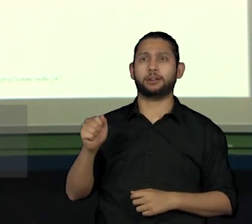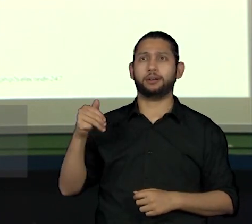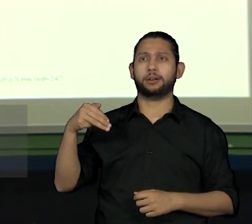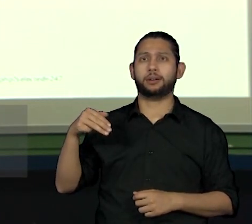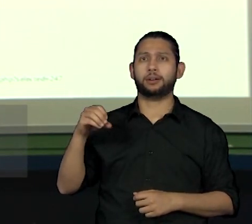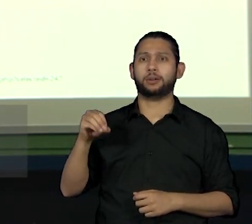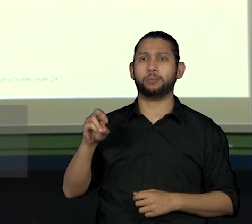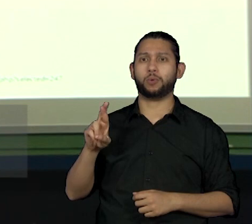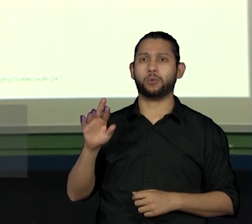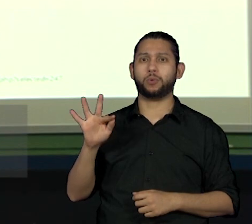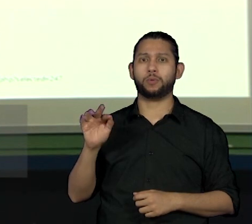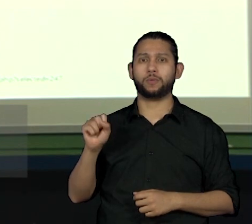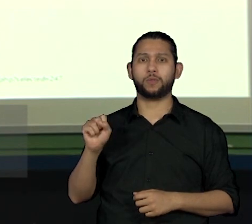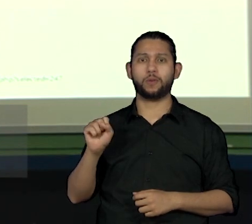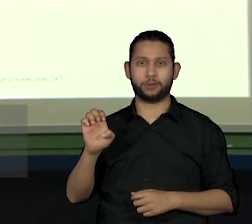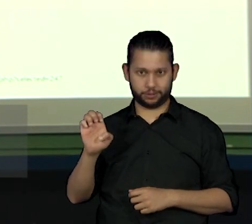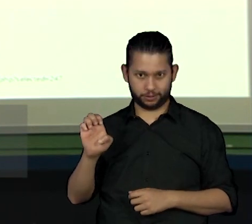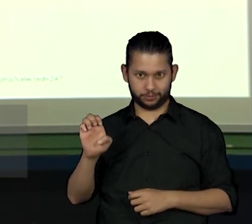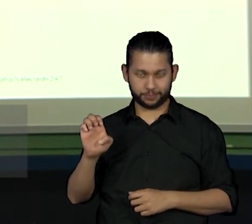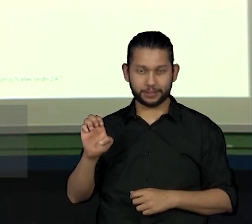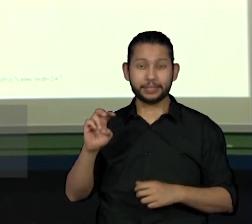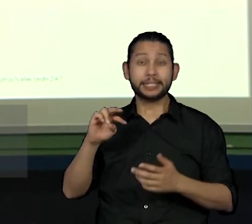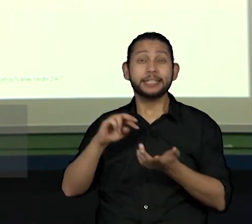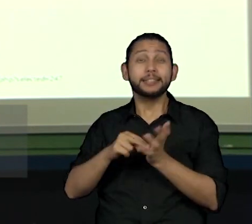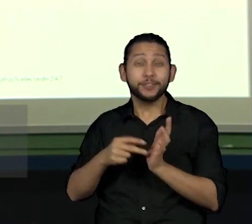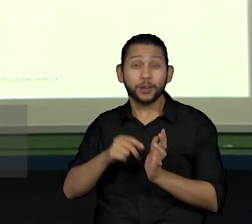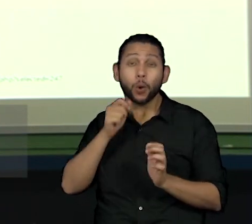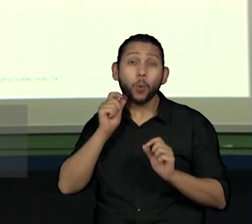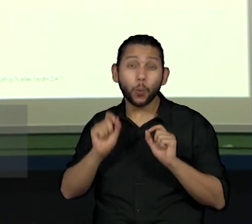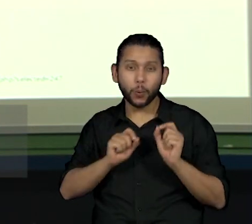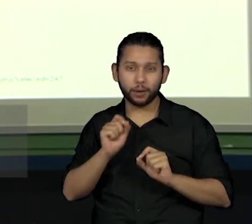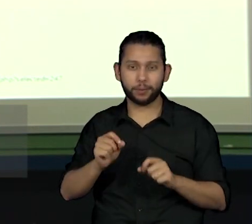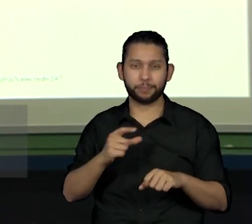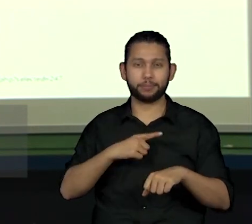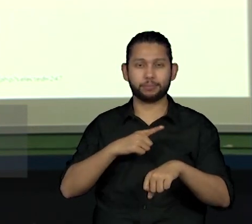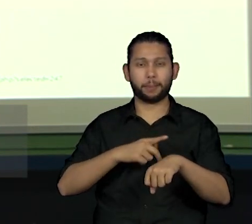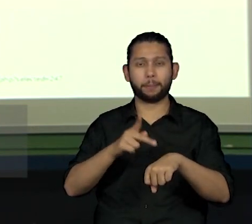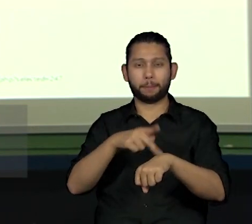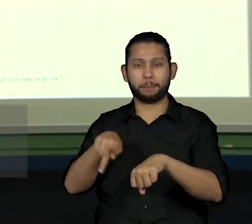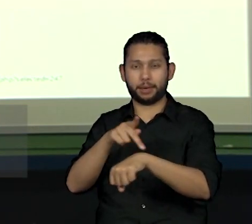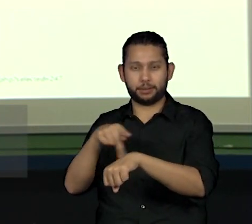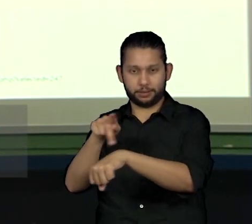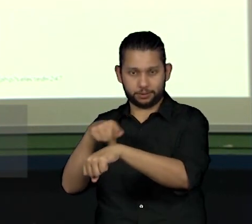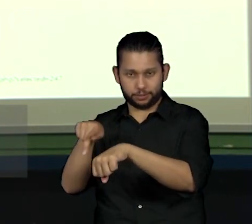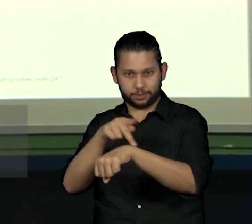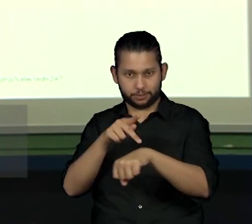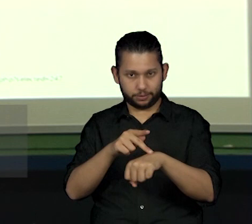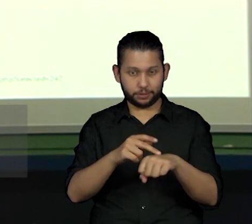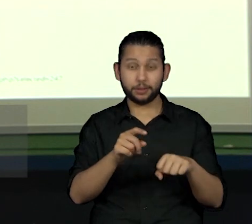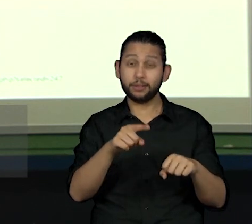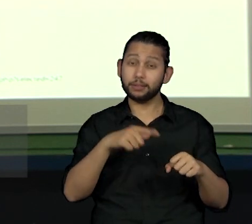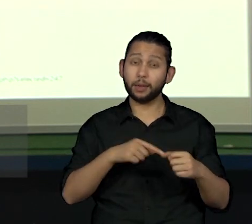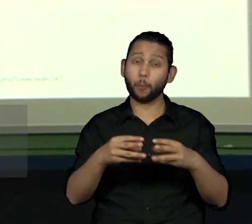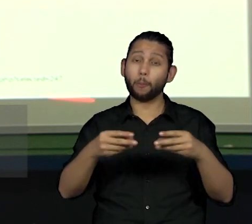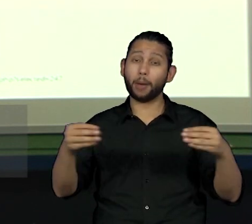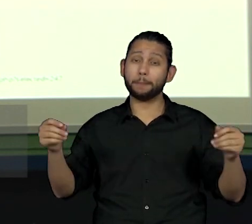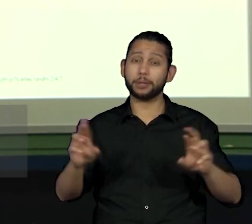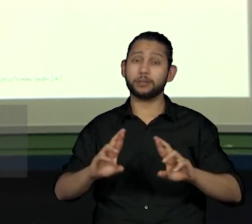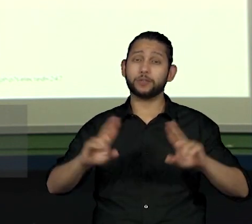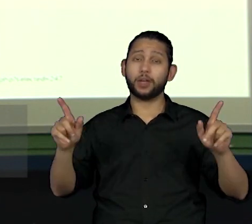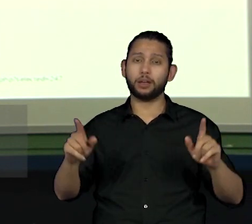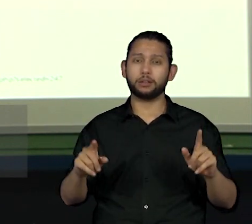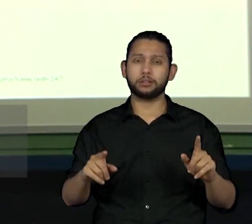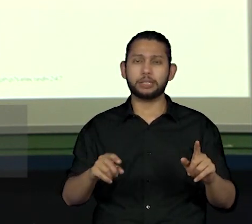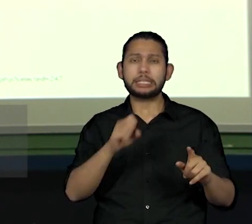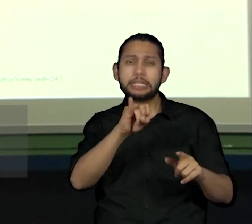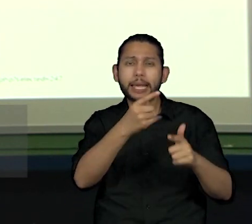o tamanho de um fenômeno. O que quer dizer isso, professor? Lá no primeiro bimestre, você estudou os vários tipos de mapas. E